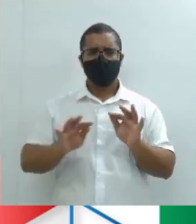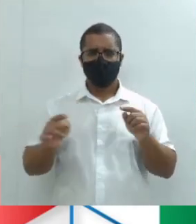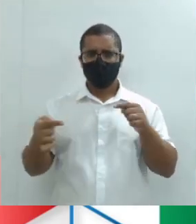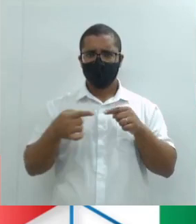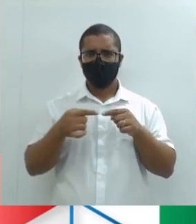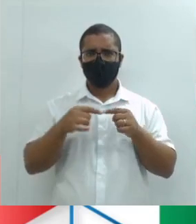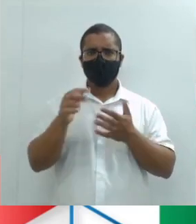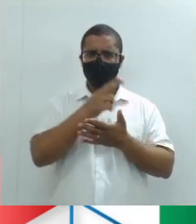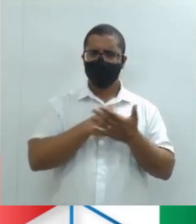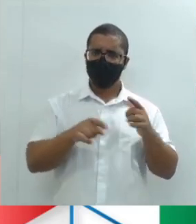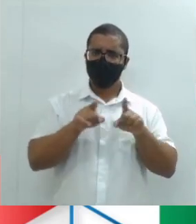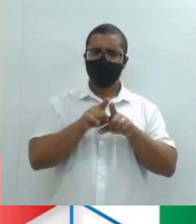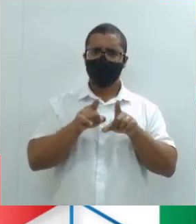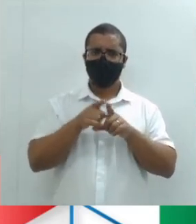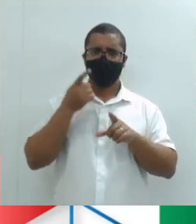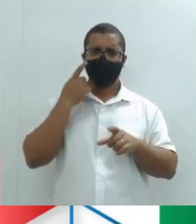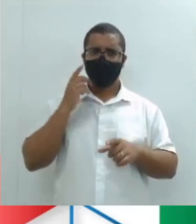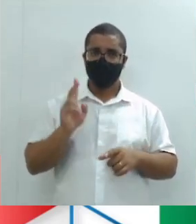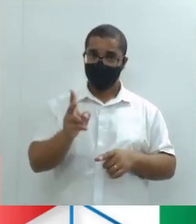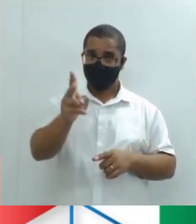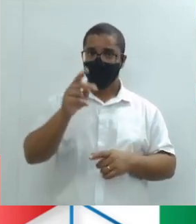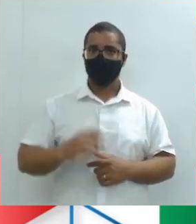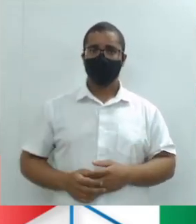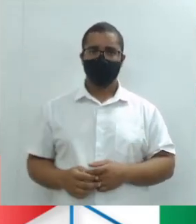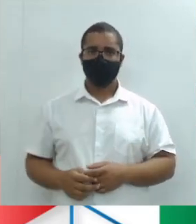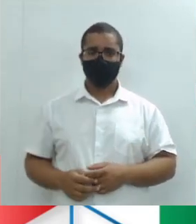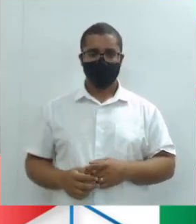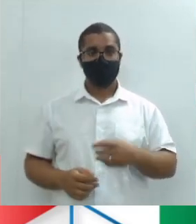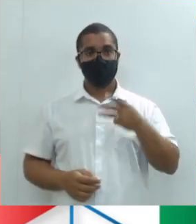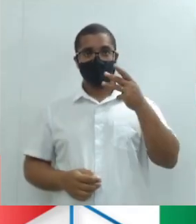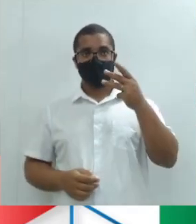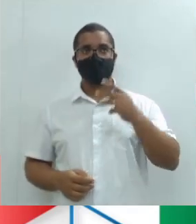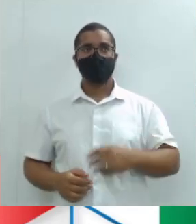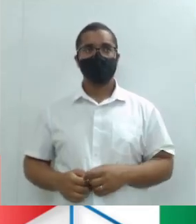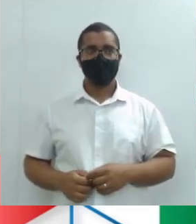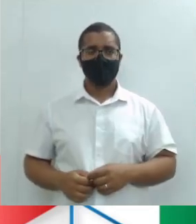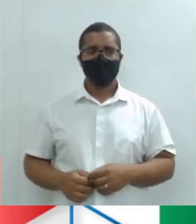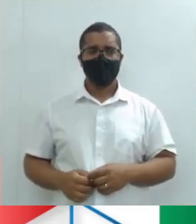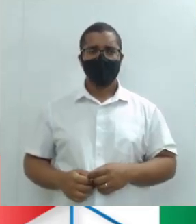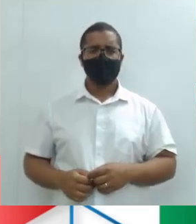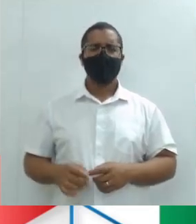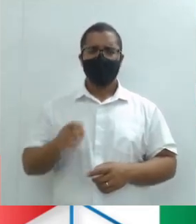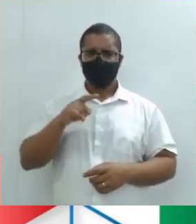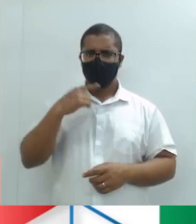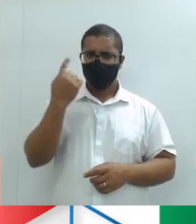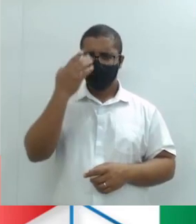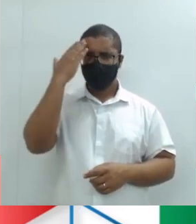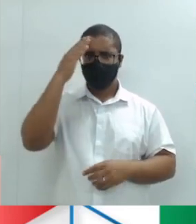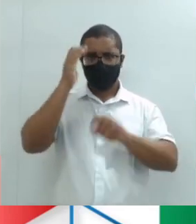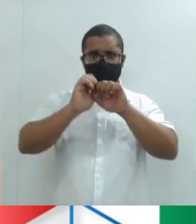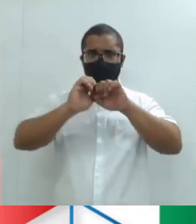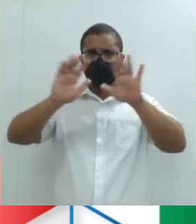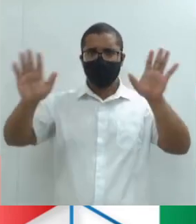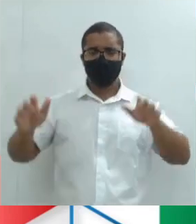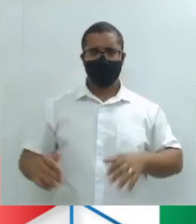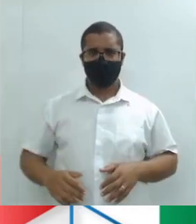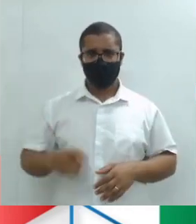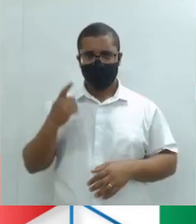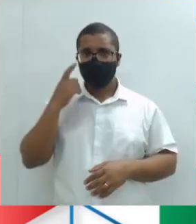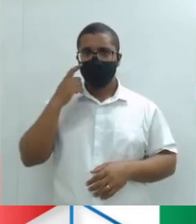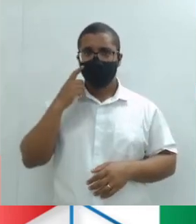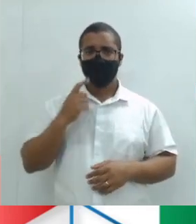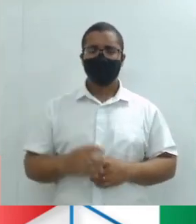eles se interligam? Vamos seguir então. Item 3. Questão 3 aí, para a gente poder trabalhar a potenciação,